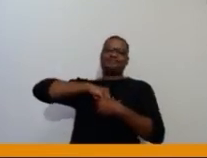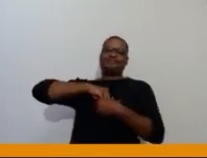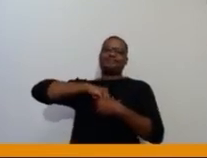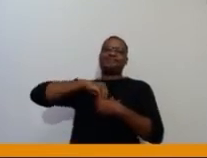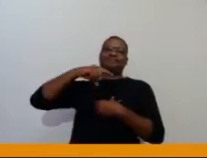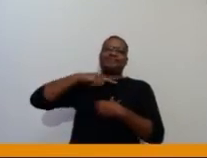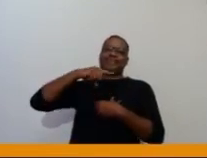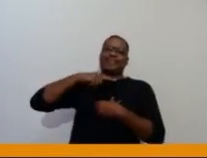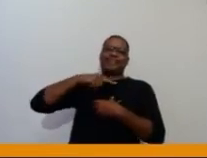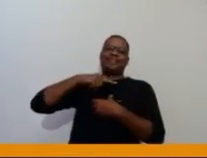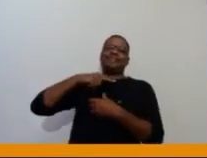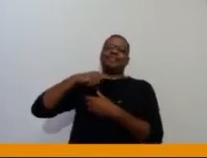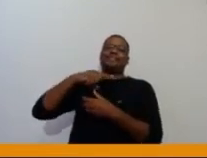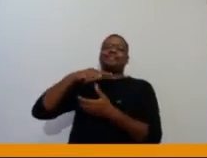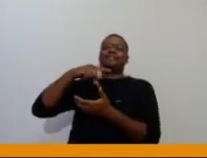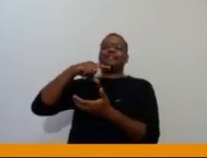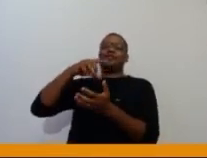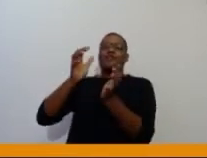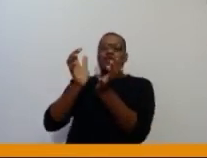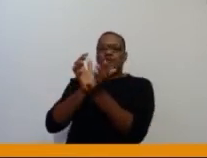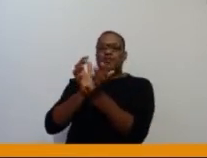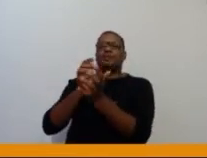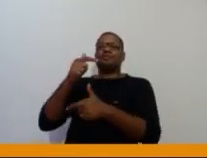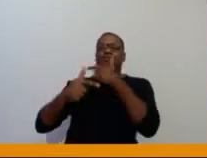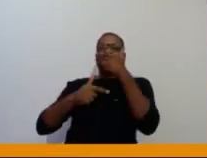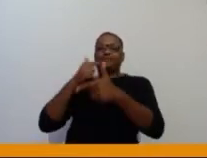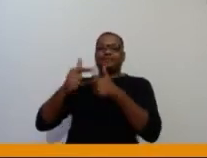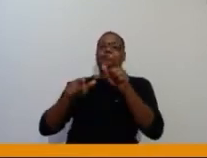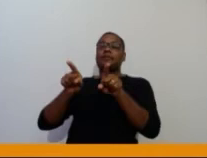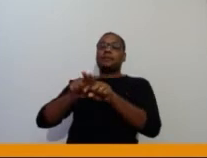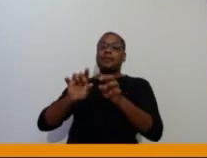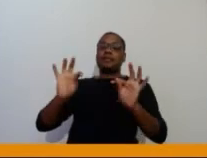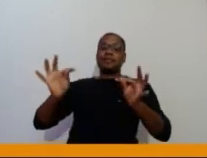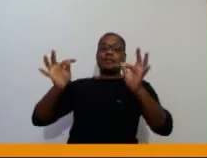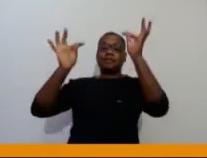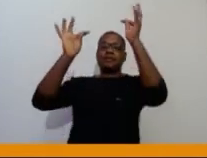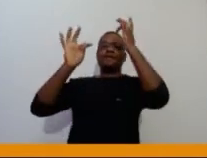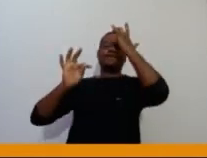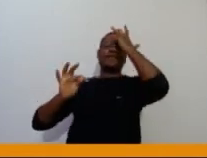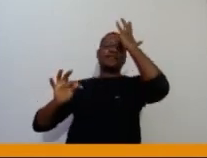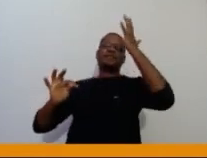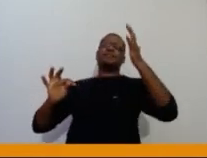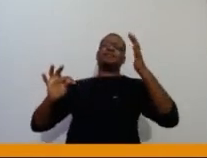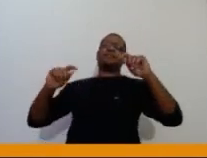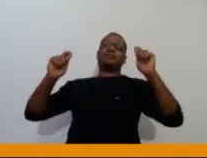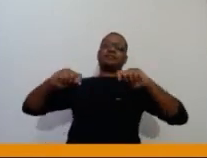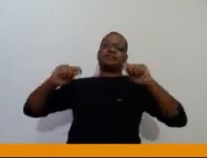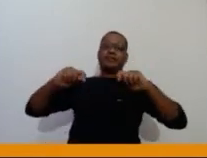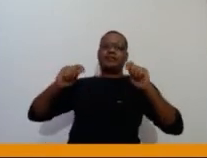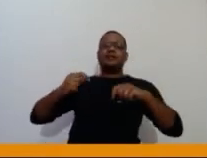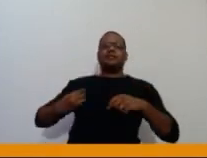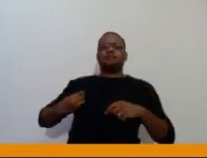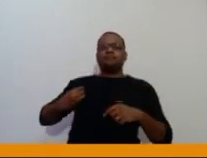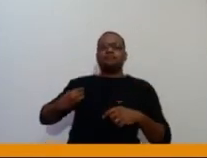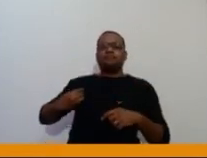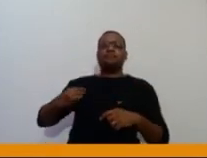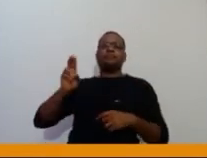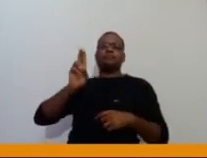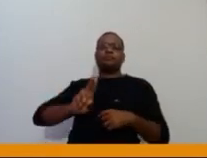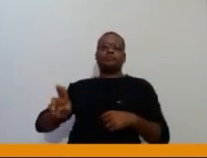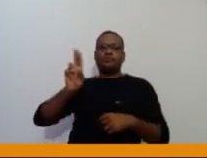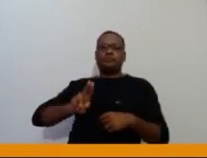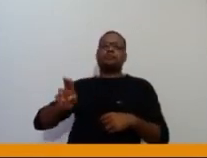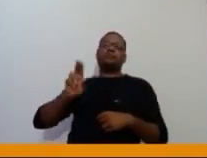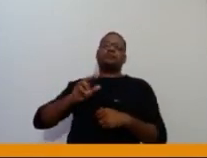foi dito por Deise, tecnologia é tudo que facilita as possibilidades do ser humano de